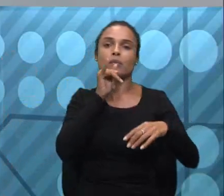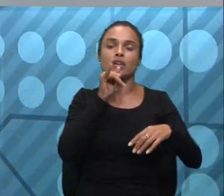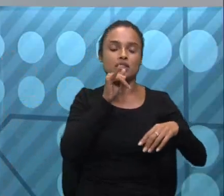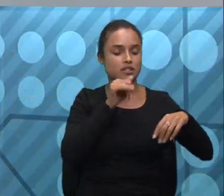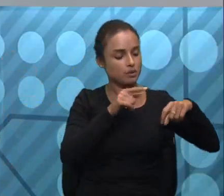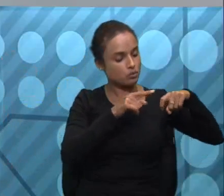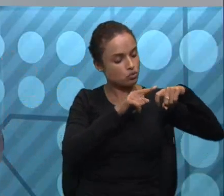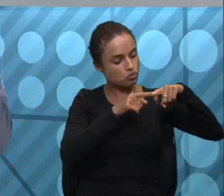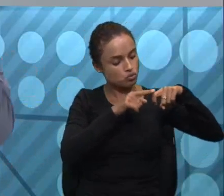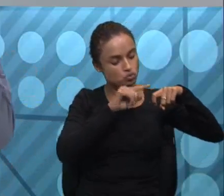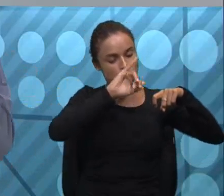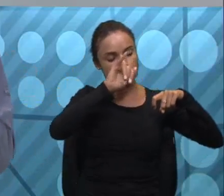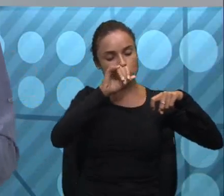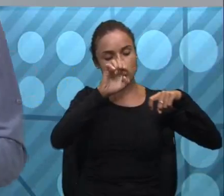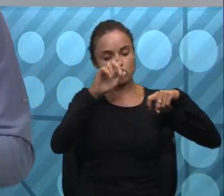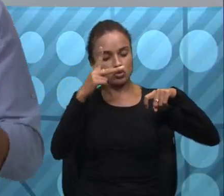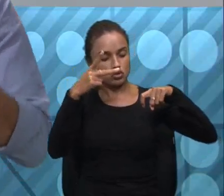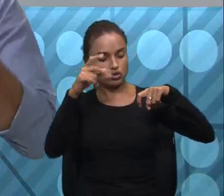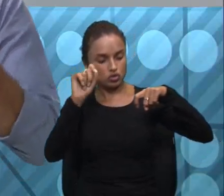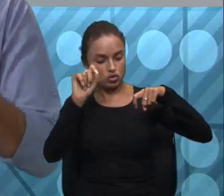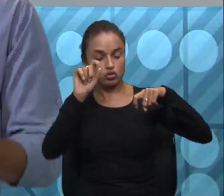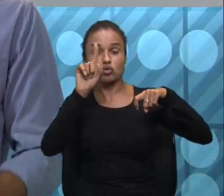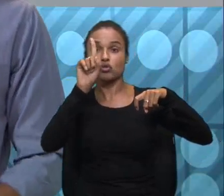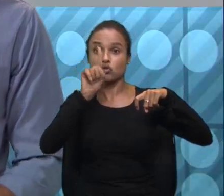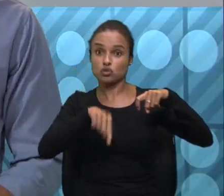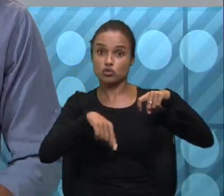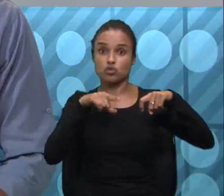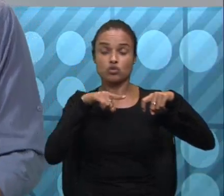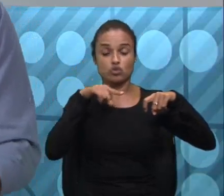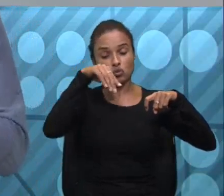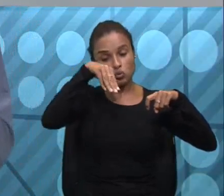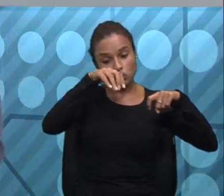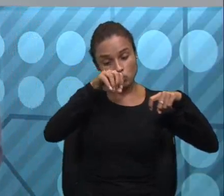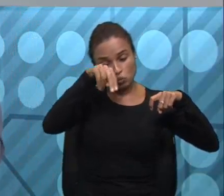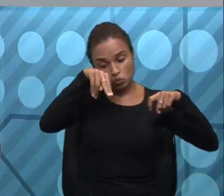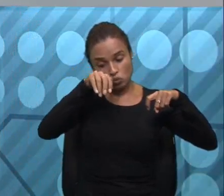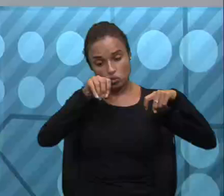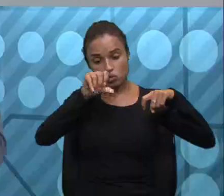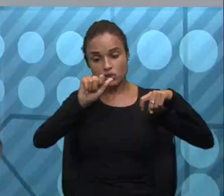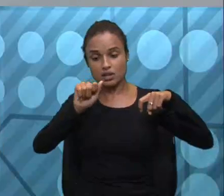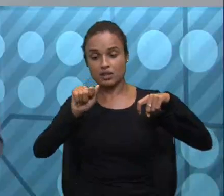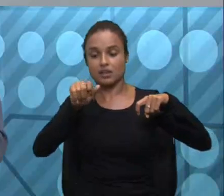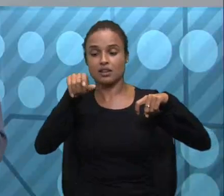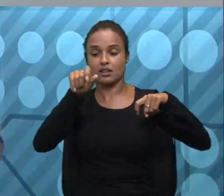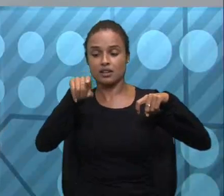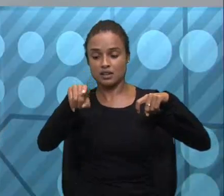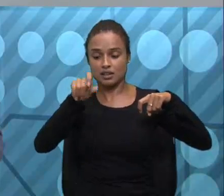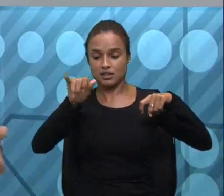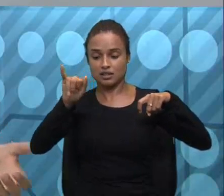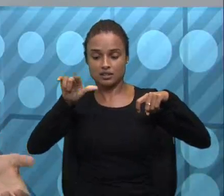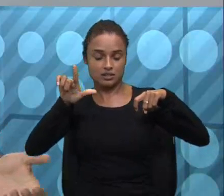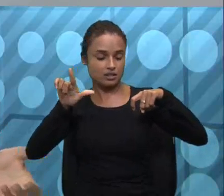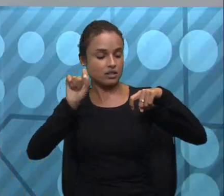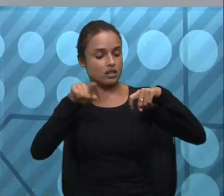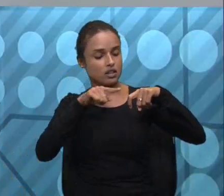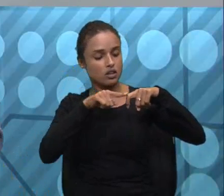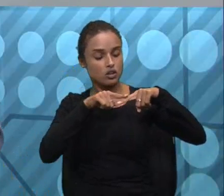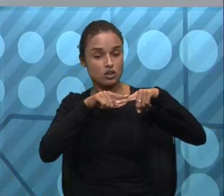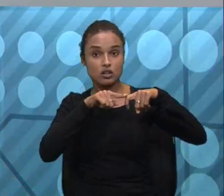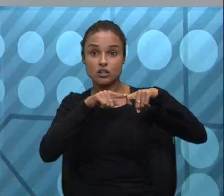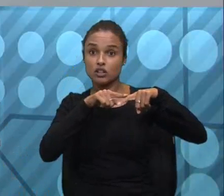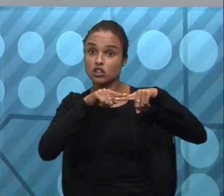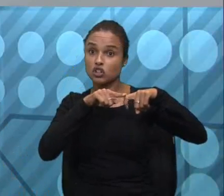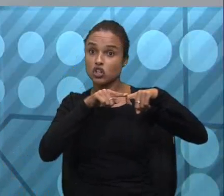tem como fazer rotação. Joelho, ele é monoaxial. Biaxial, quem eu tenho? Eu tenho meu